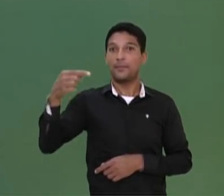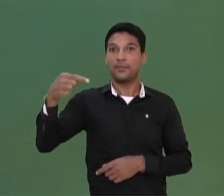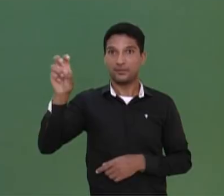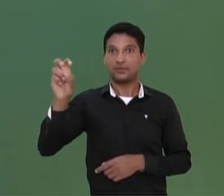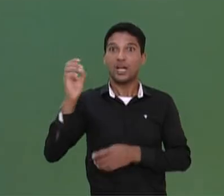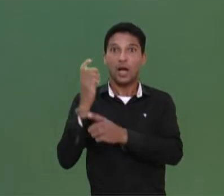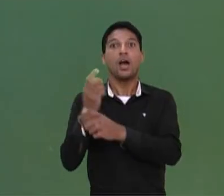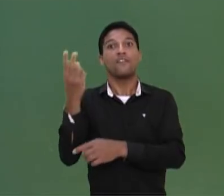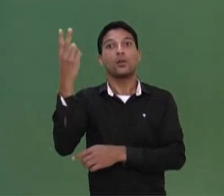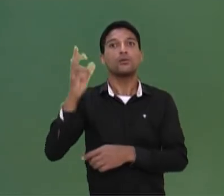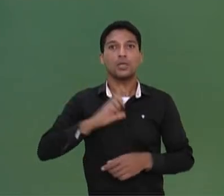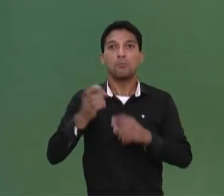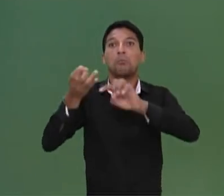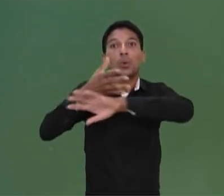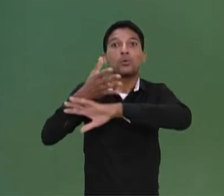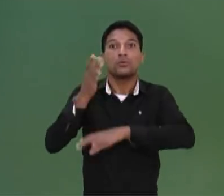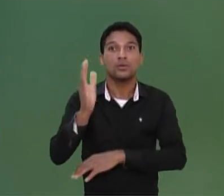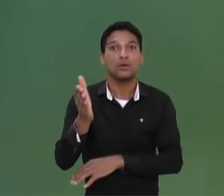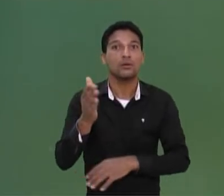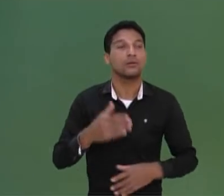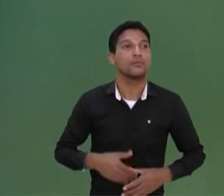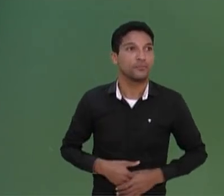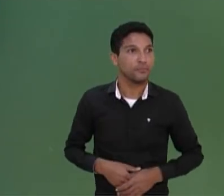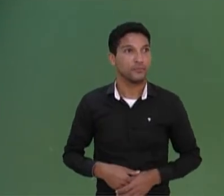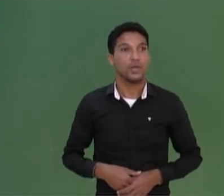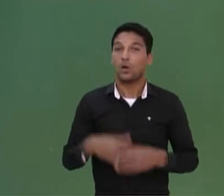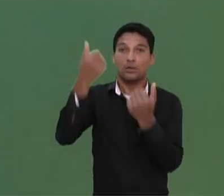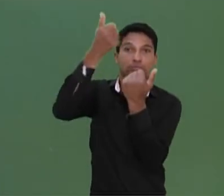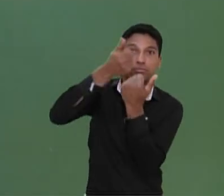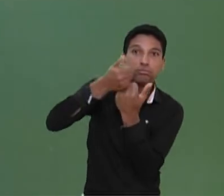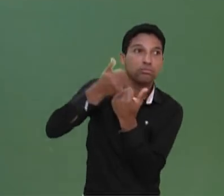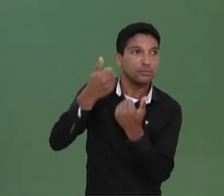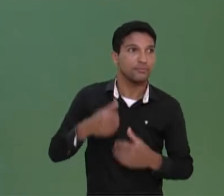1 vezes 5.